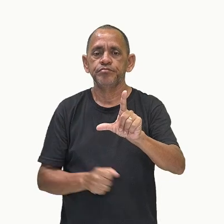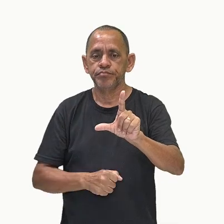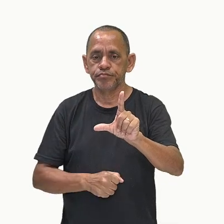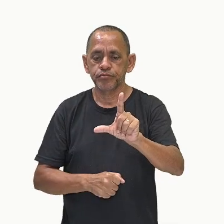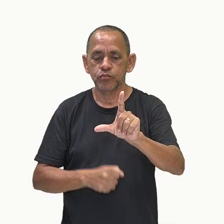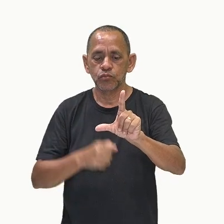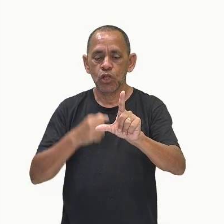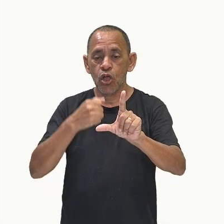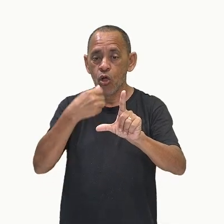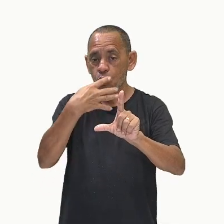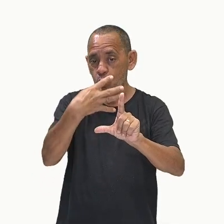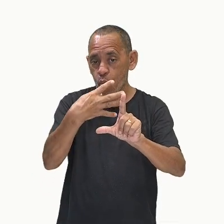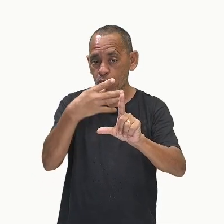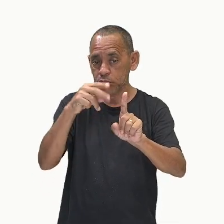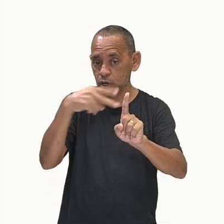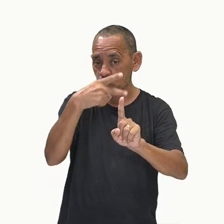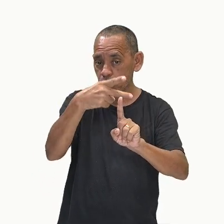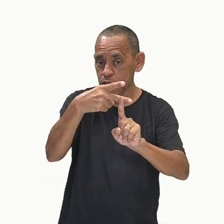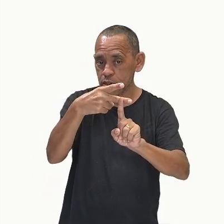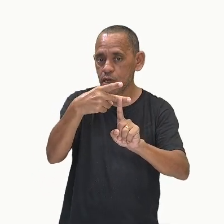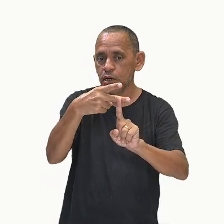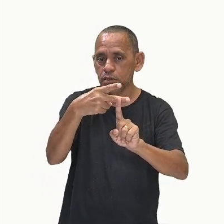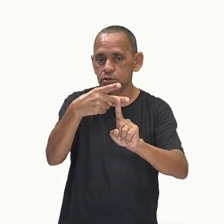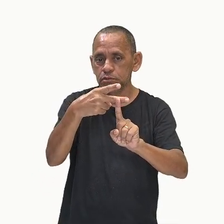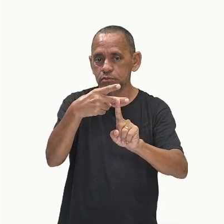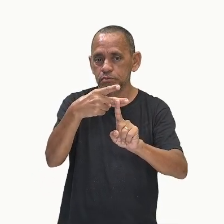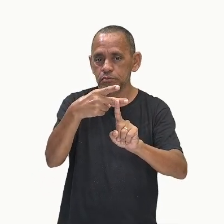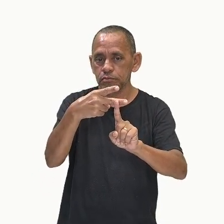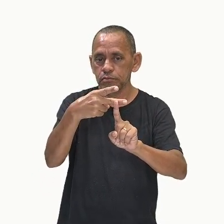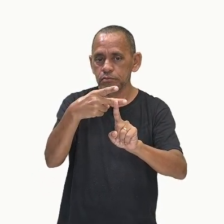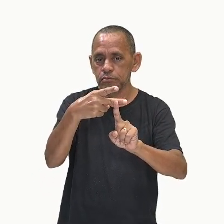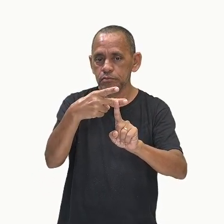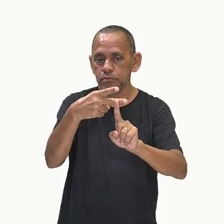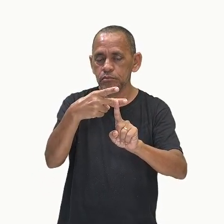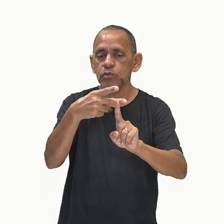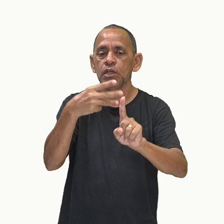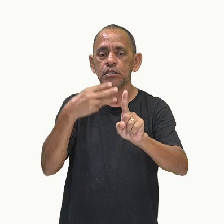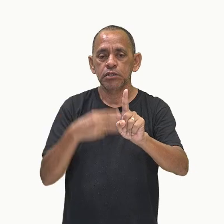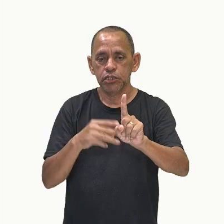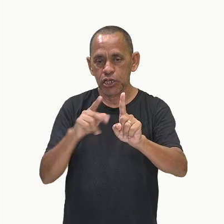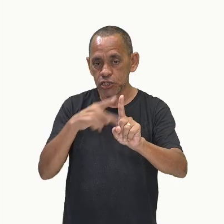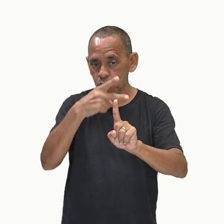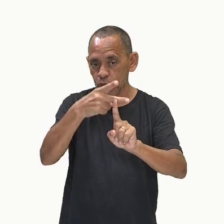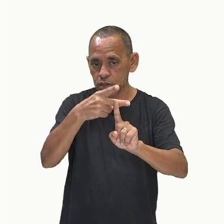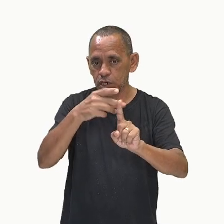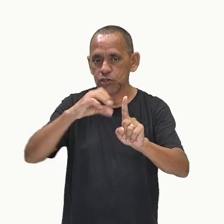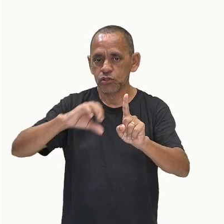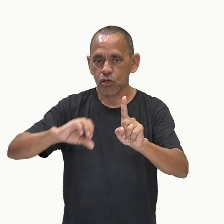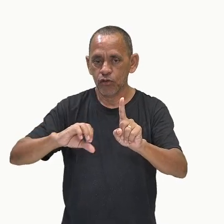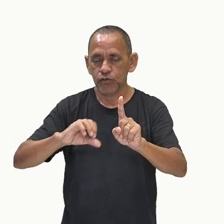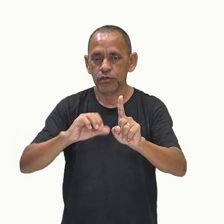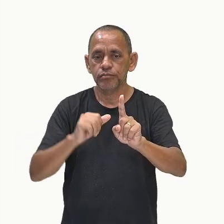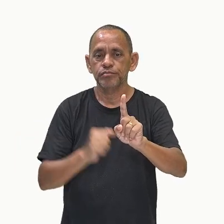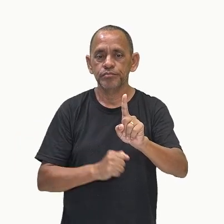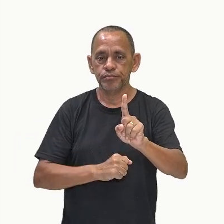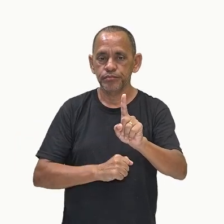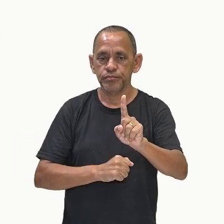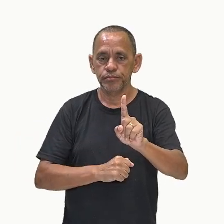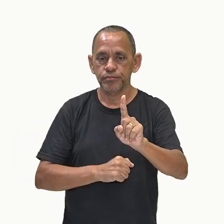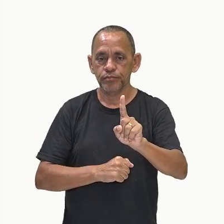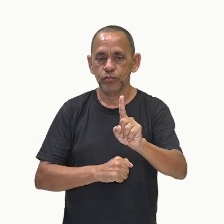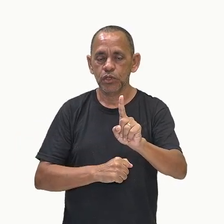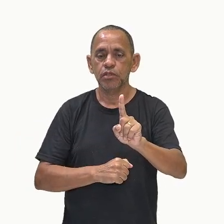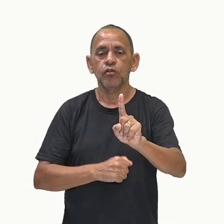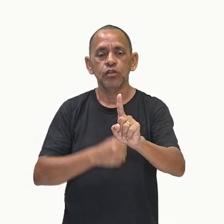ao quadrado, 16. 3 ao quadrado, 9. Daí para frente, né, se torna bem